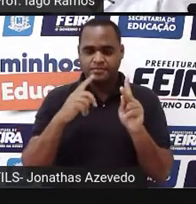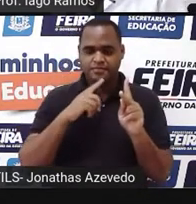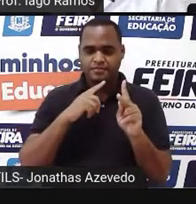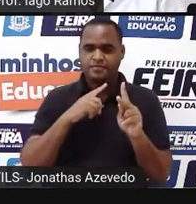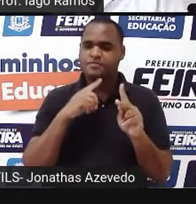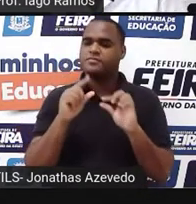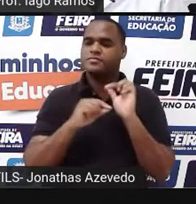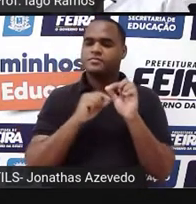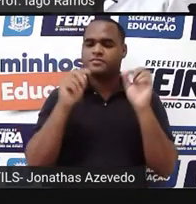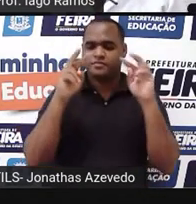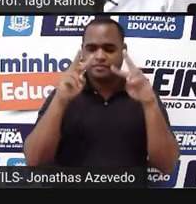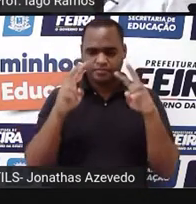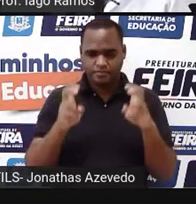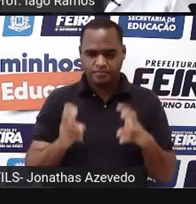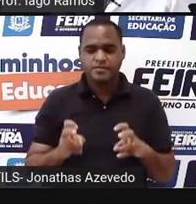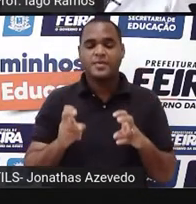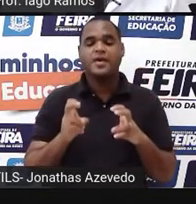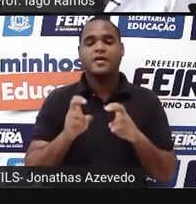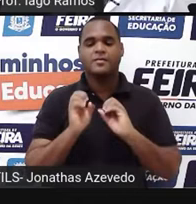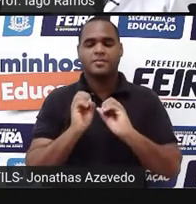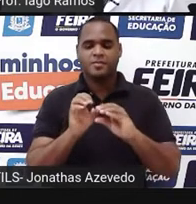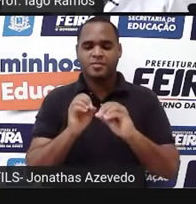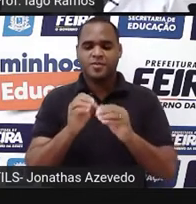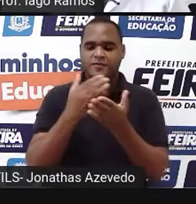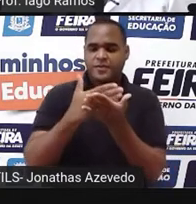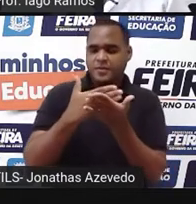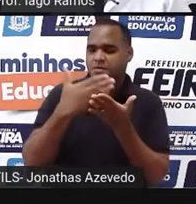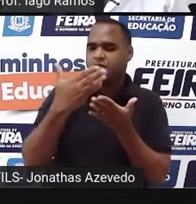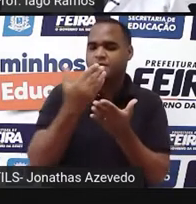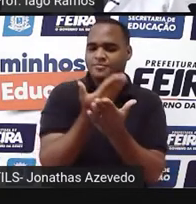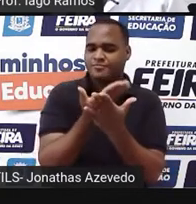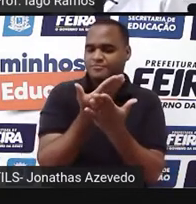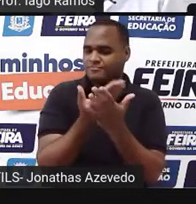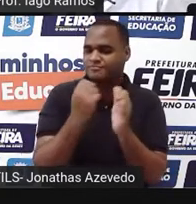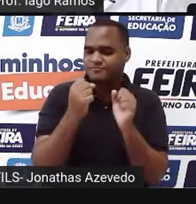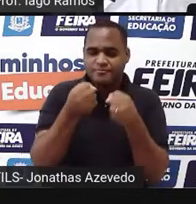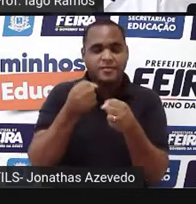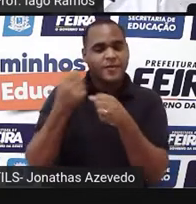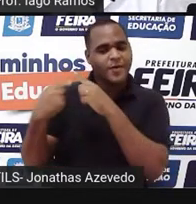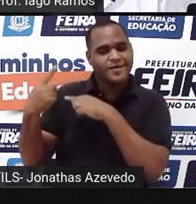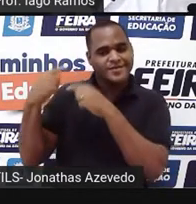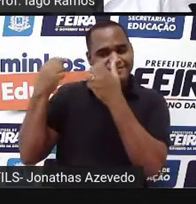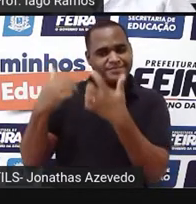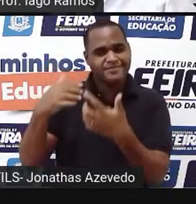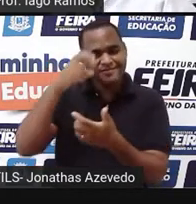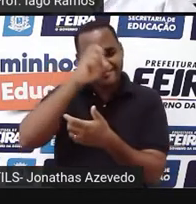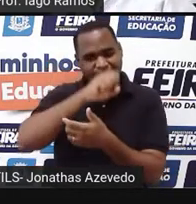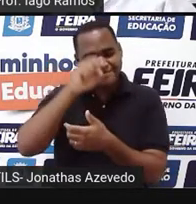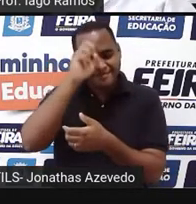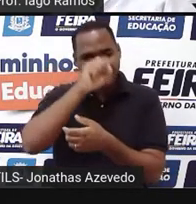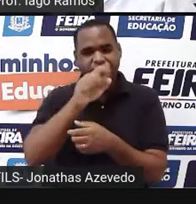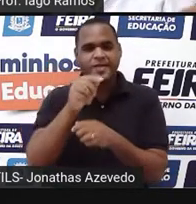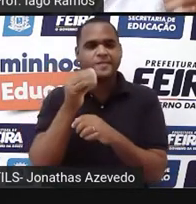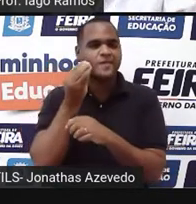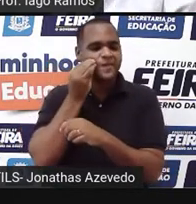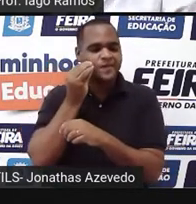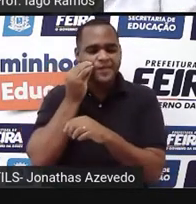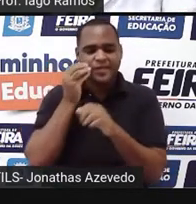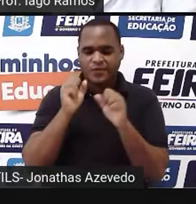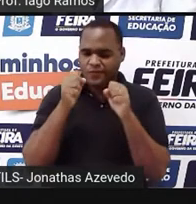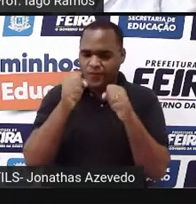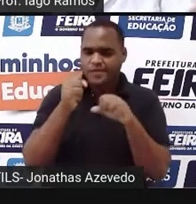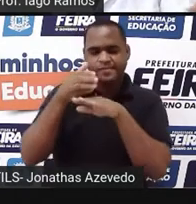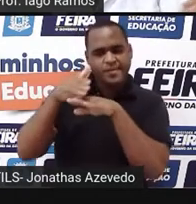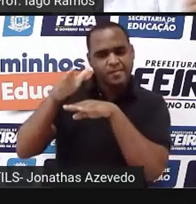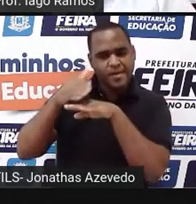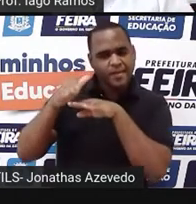dessa aula ainda é um tema que a gente já começou a estudar em algumas aulas atrás, tá bom? E eu quero tentar fazer